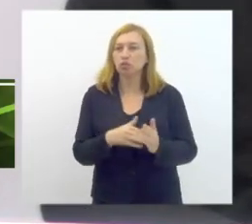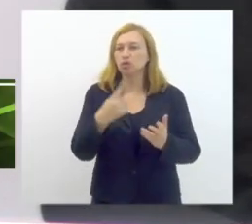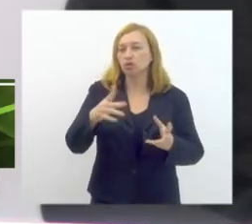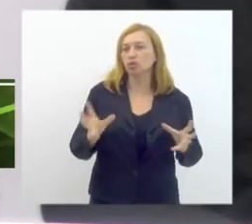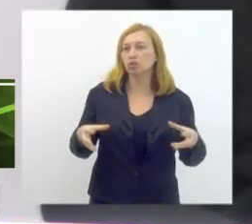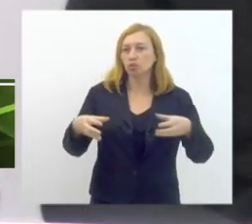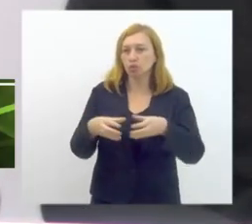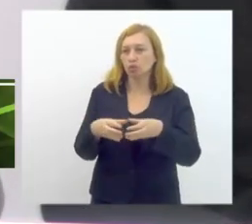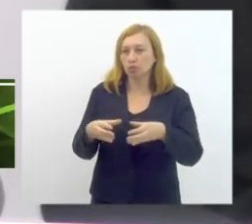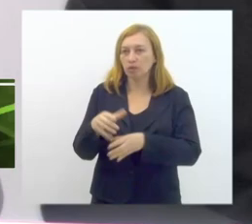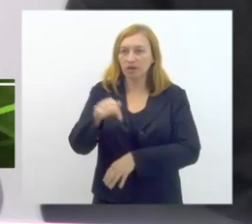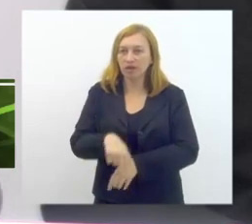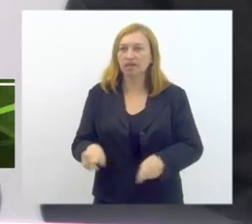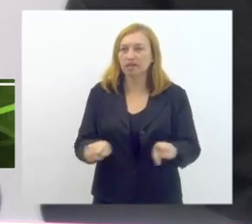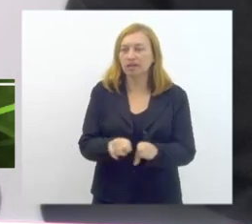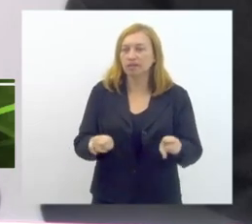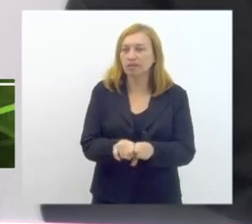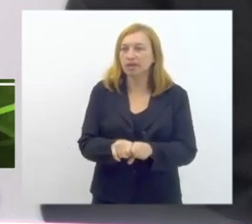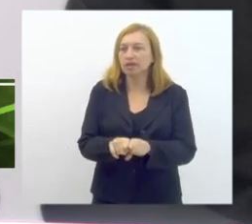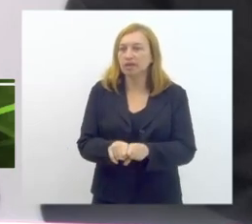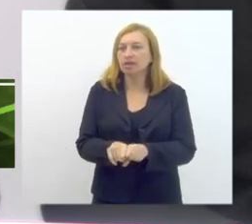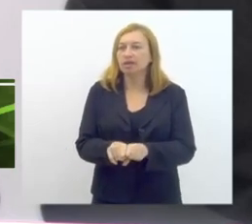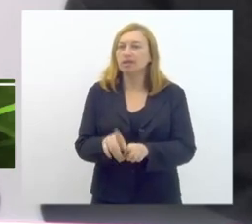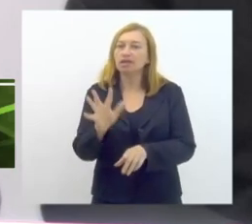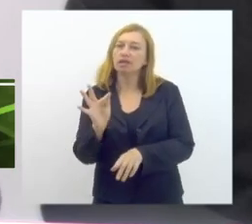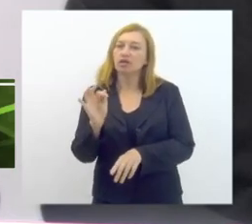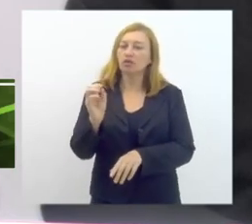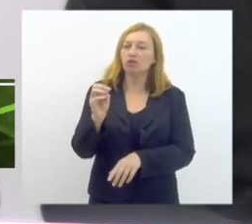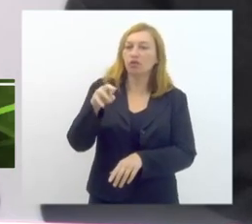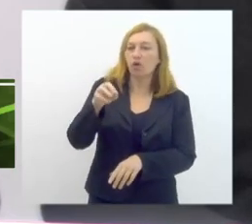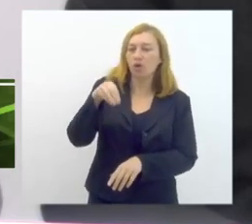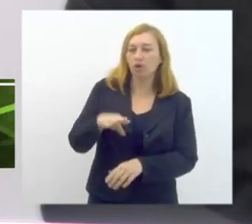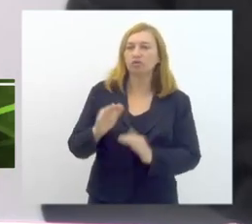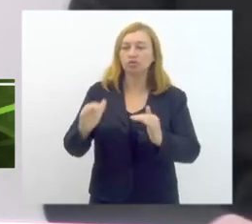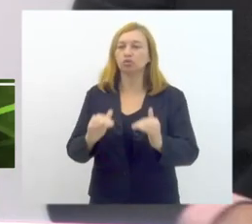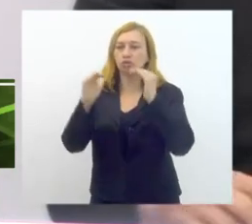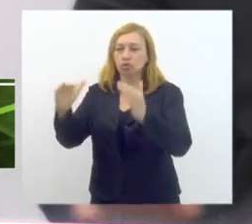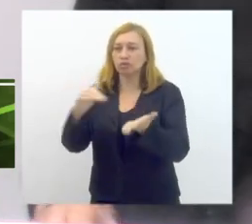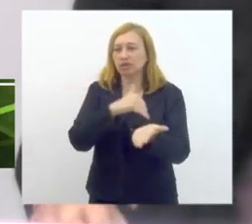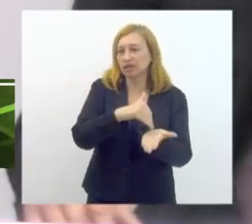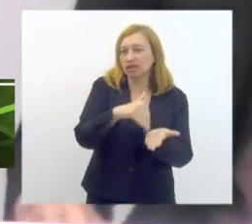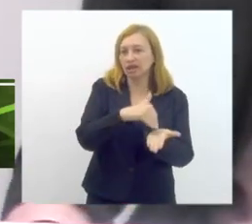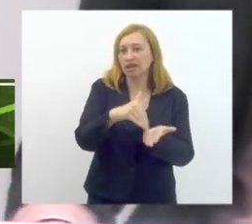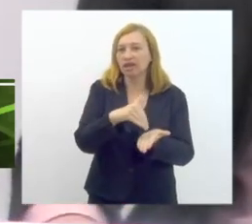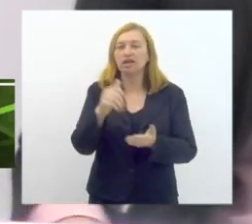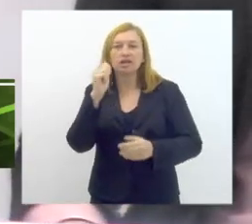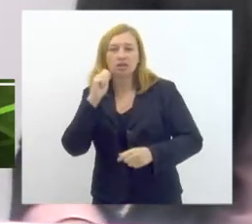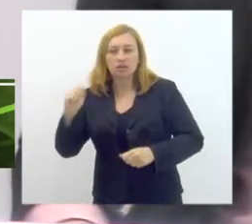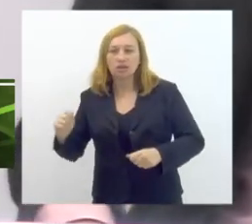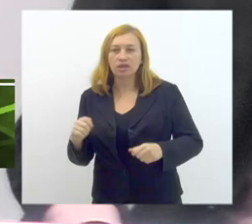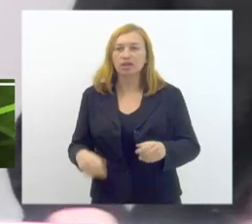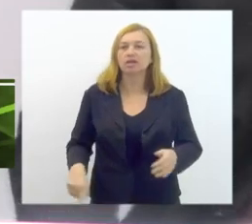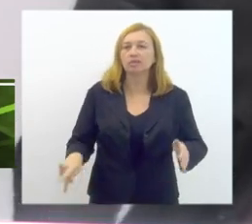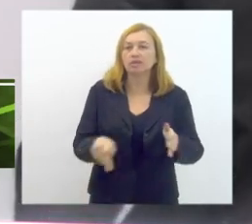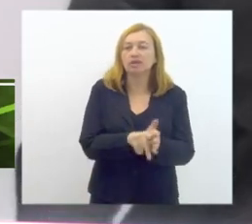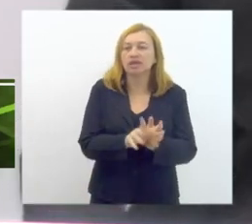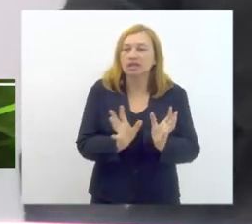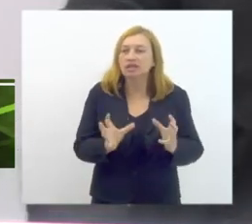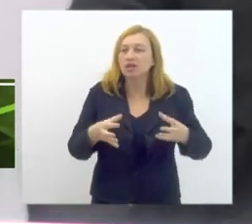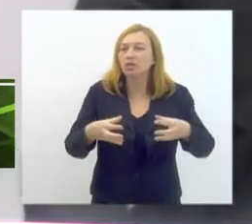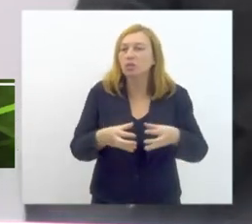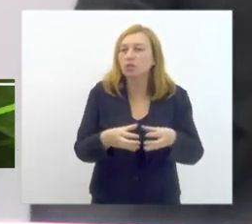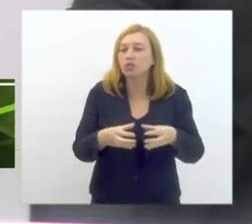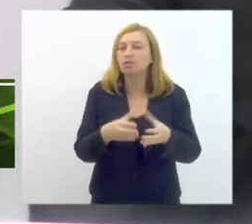aqui também participando desse fórum, subsecretários, assessoria, membros